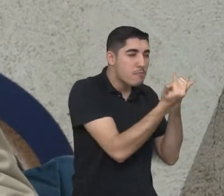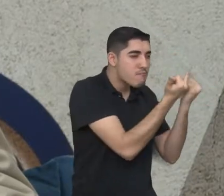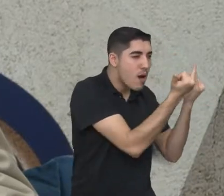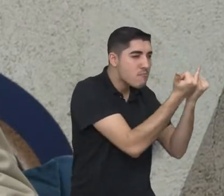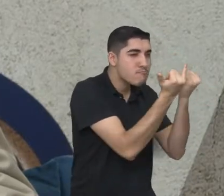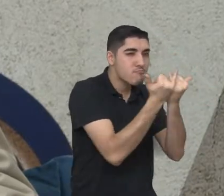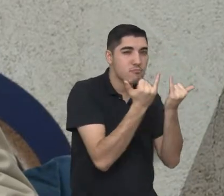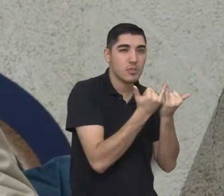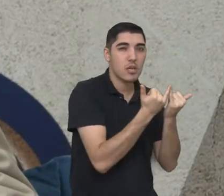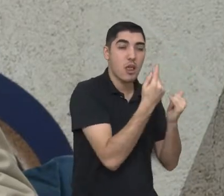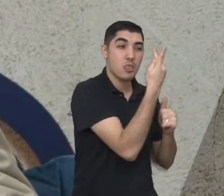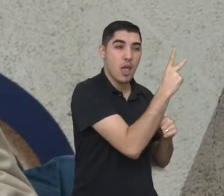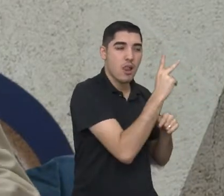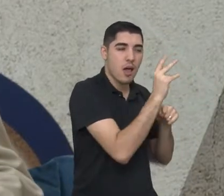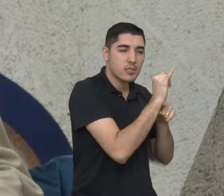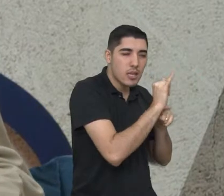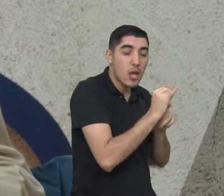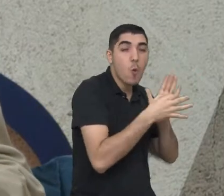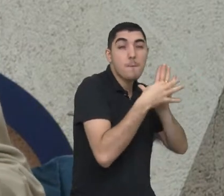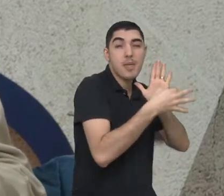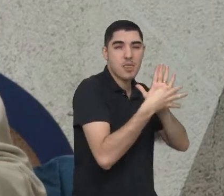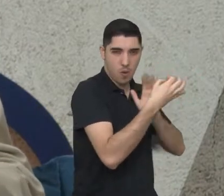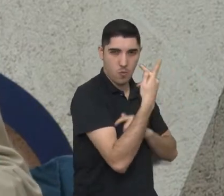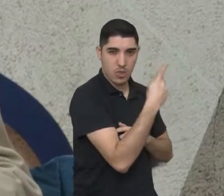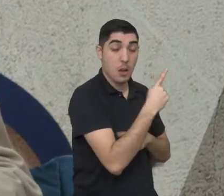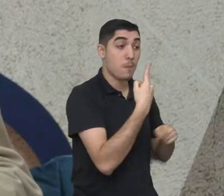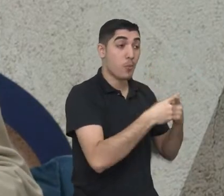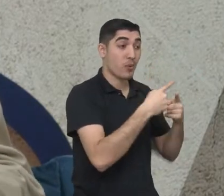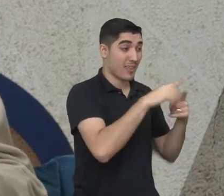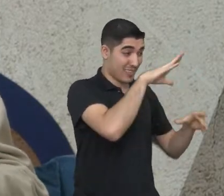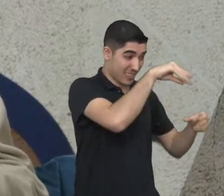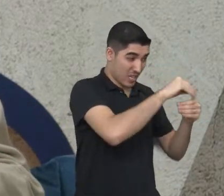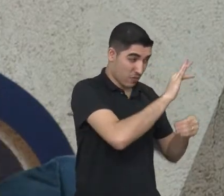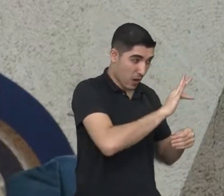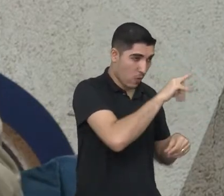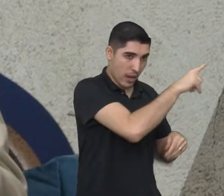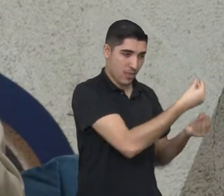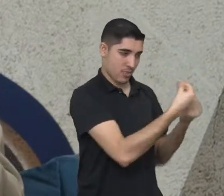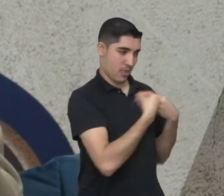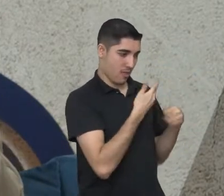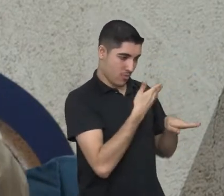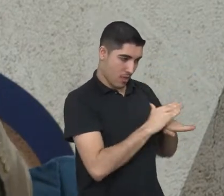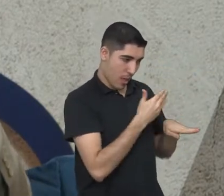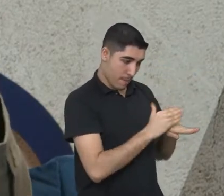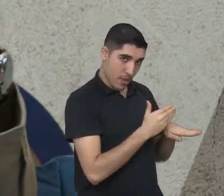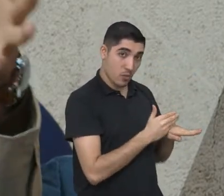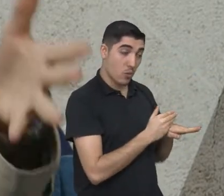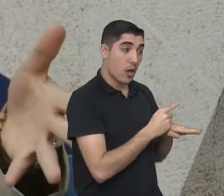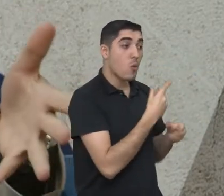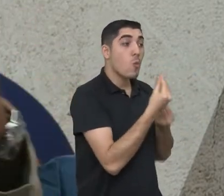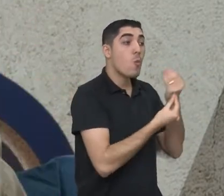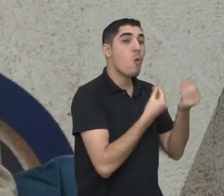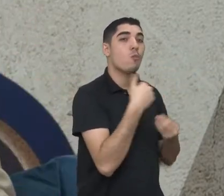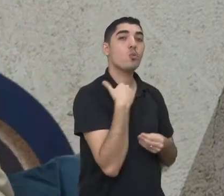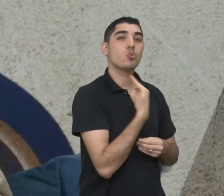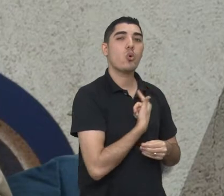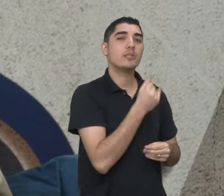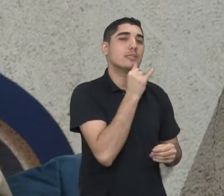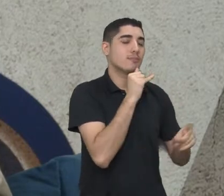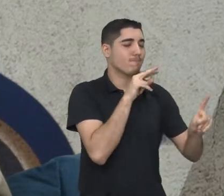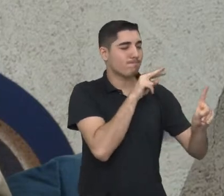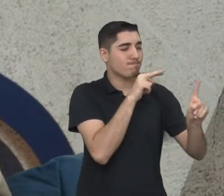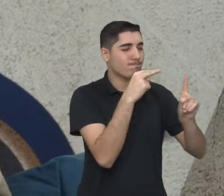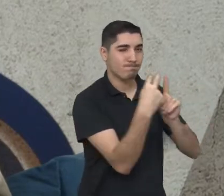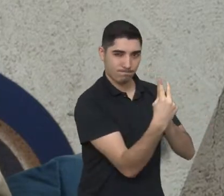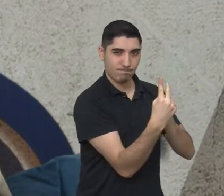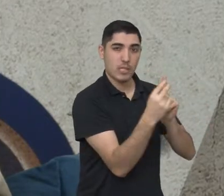parecido, né? Porque o que o que somos treinados na faculdade é a respeito do nosso olhar. como nós olhamos